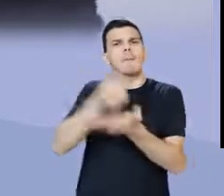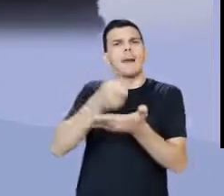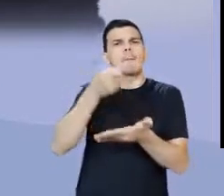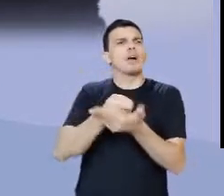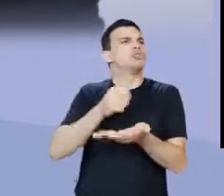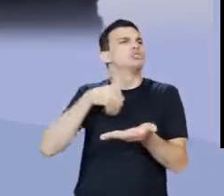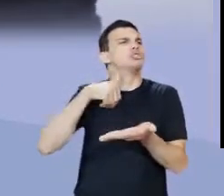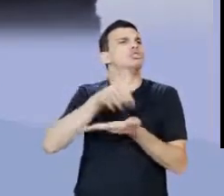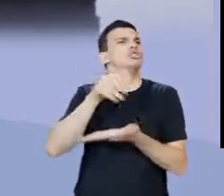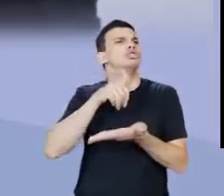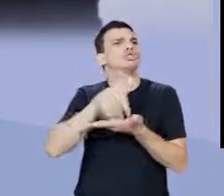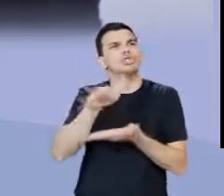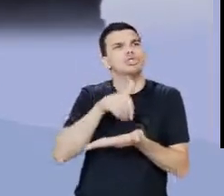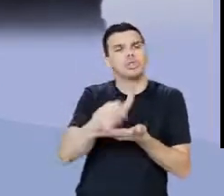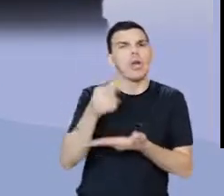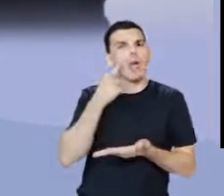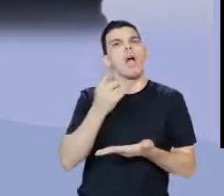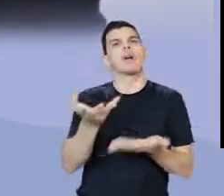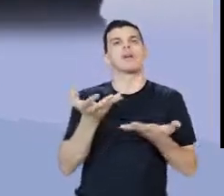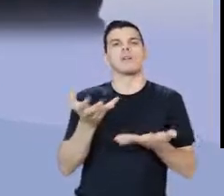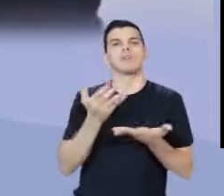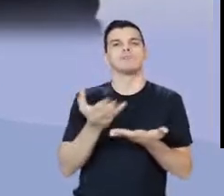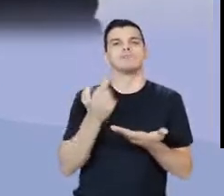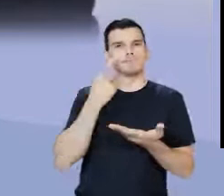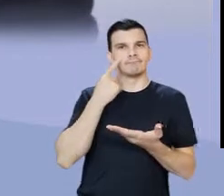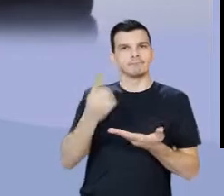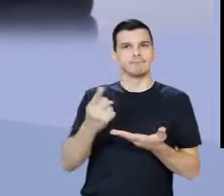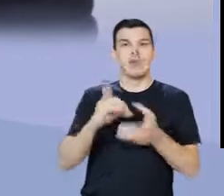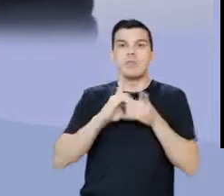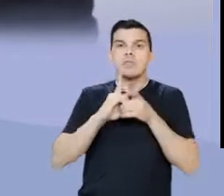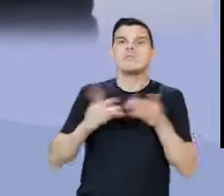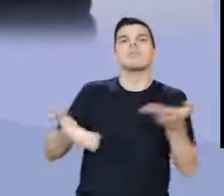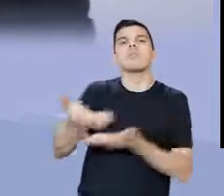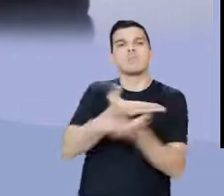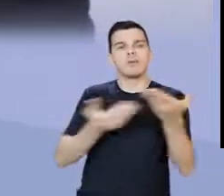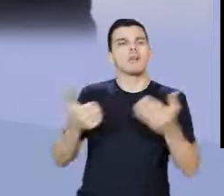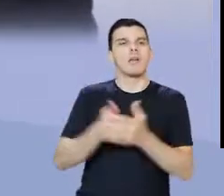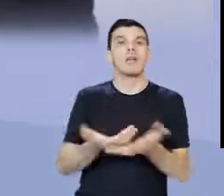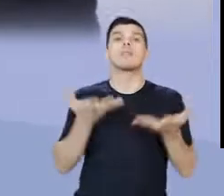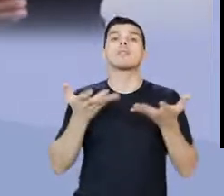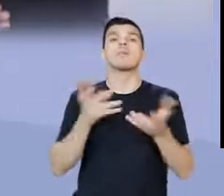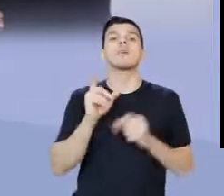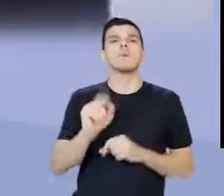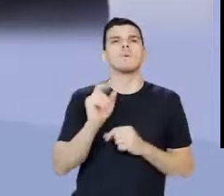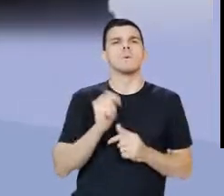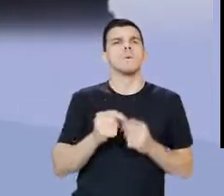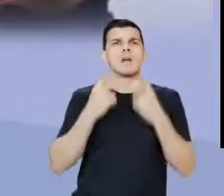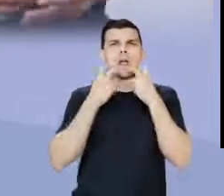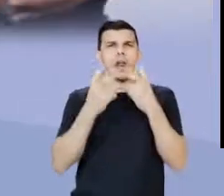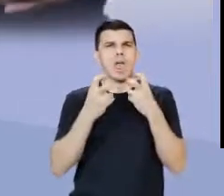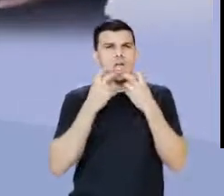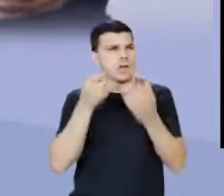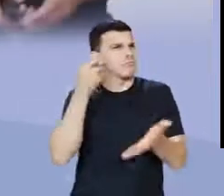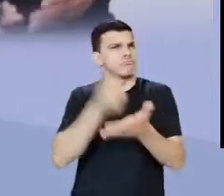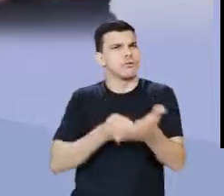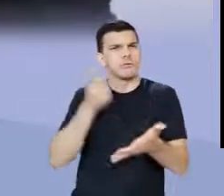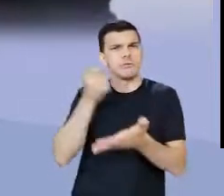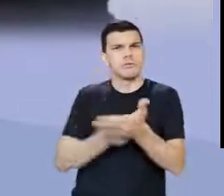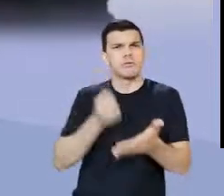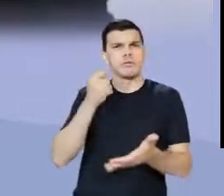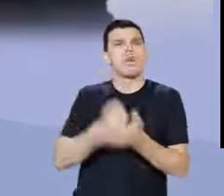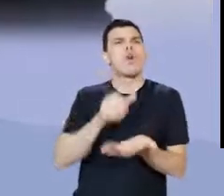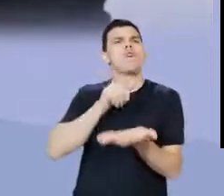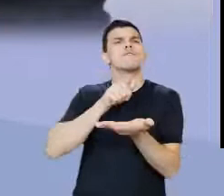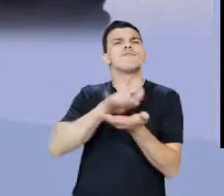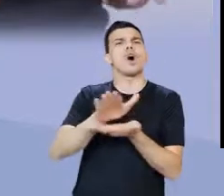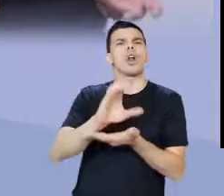né, tentado derrotar o regime militar, agora na fase de redemocratização, vai começar, então, a gritar o que ficou